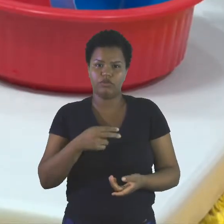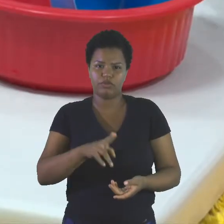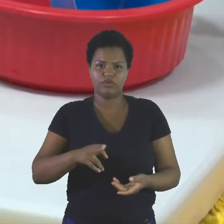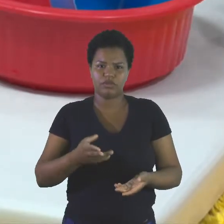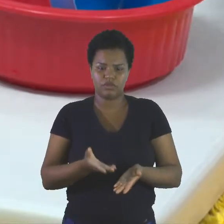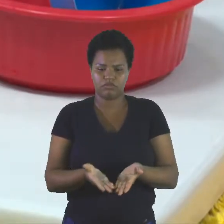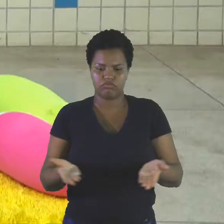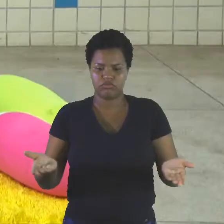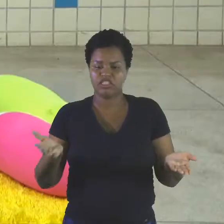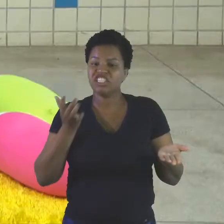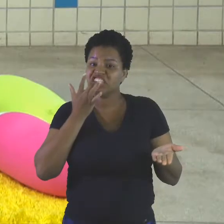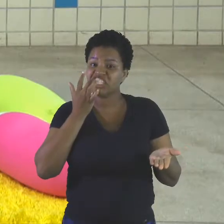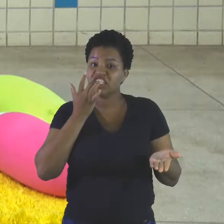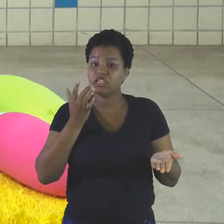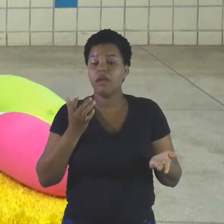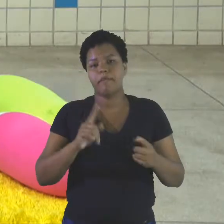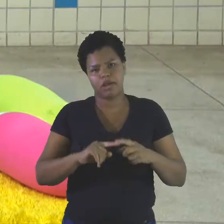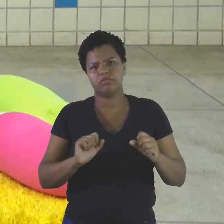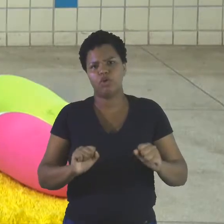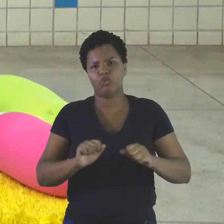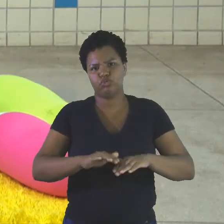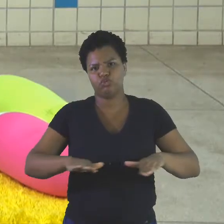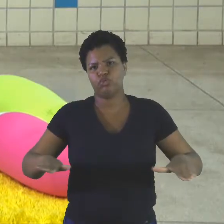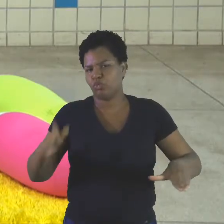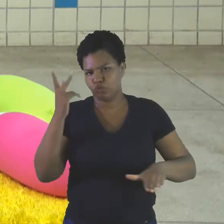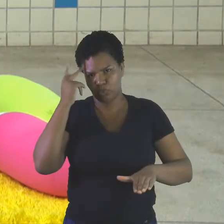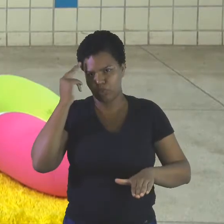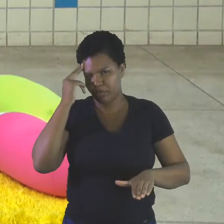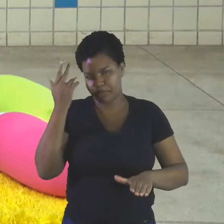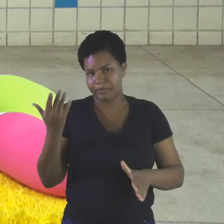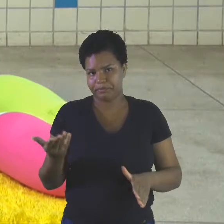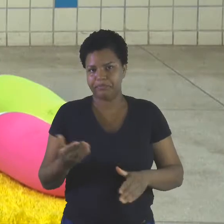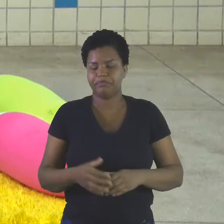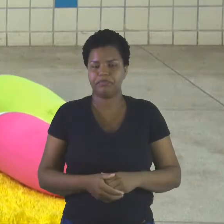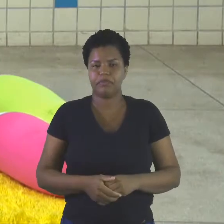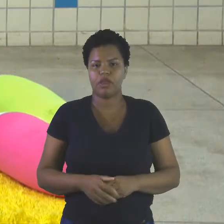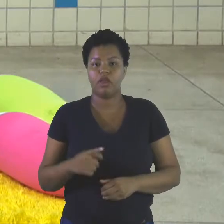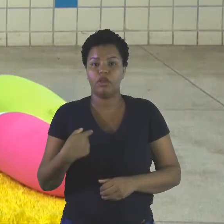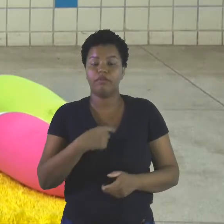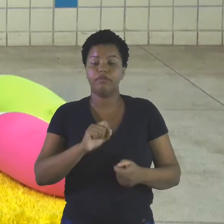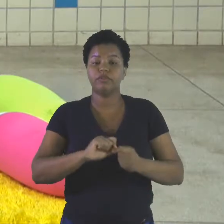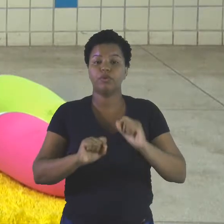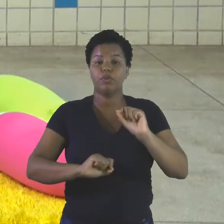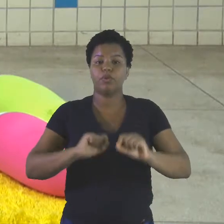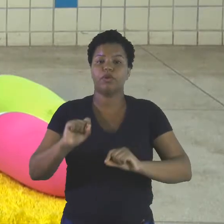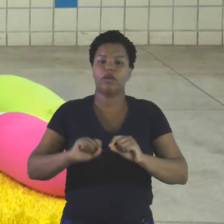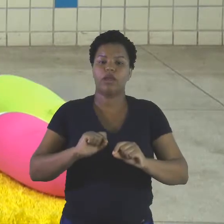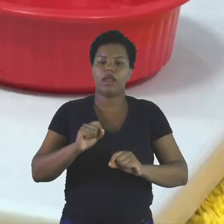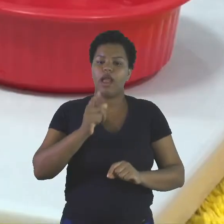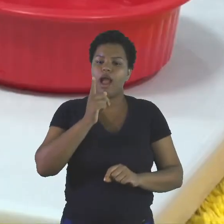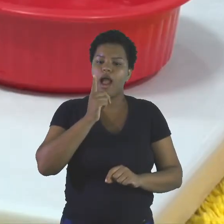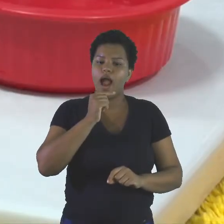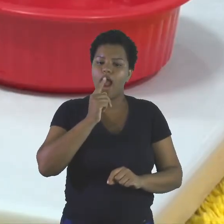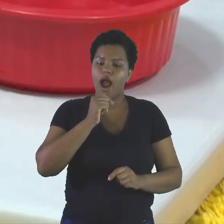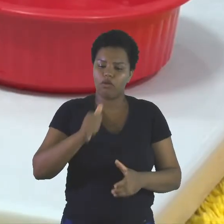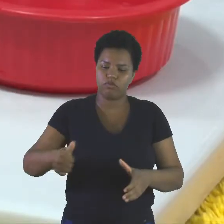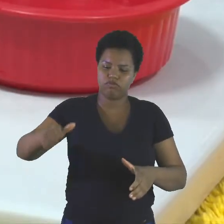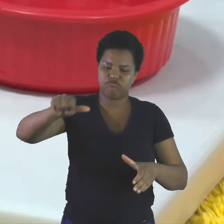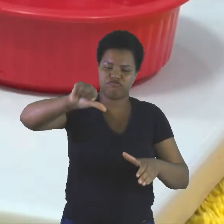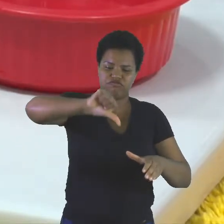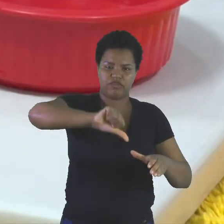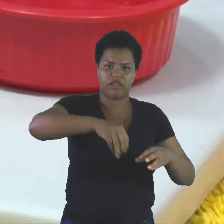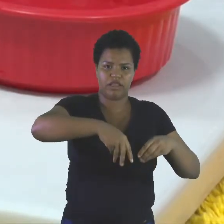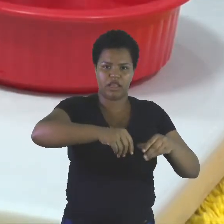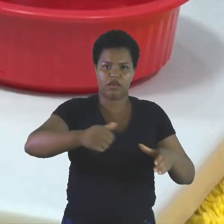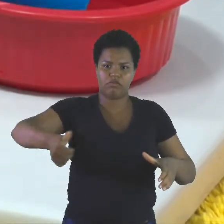certo que que nós vamos fazer nós vamos molhar essa terra com a água